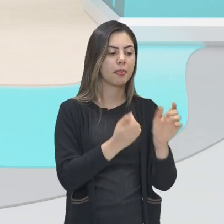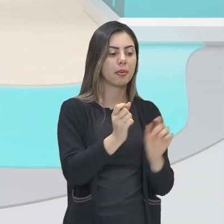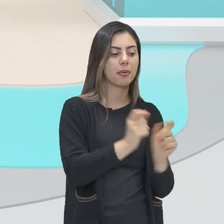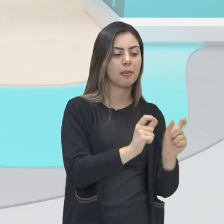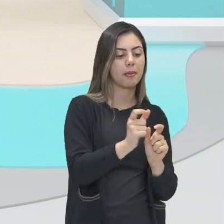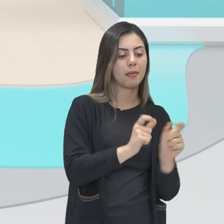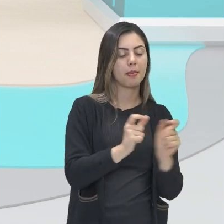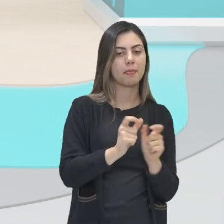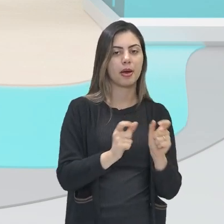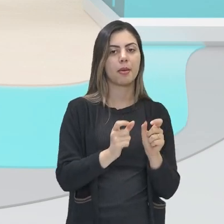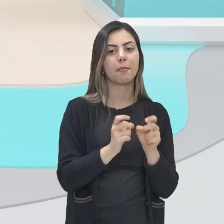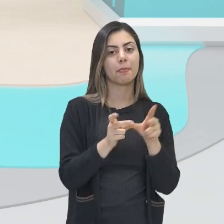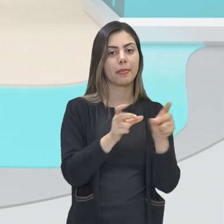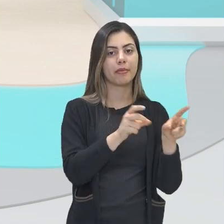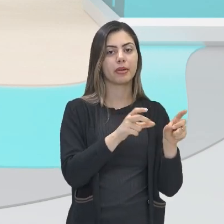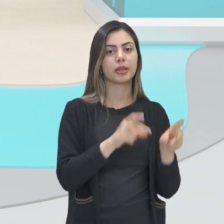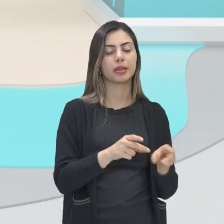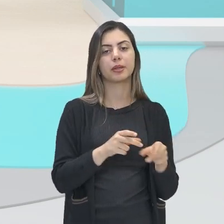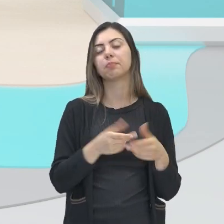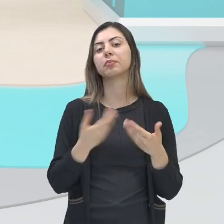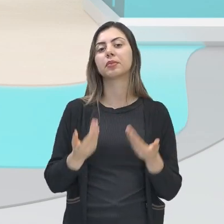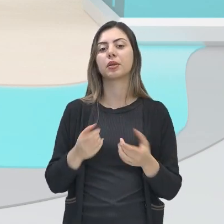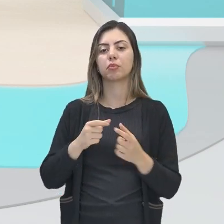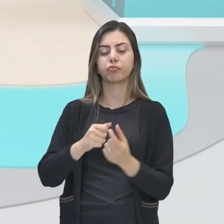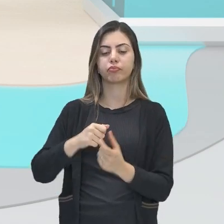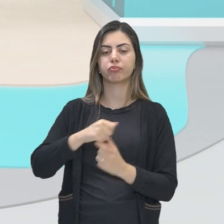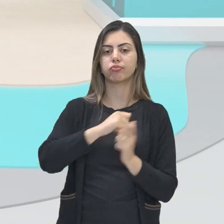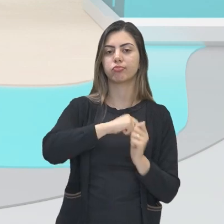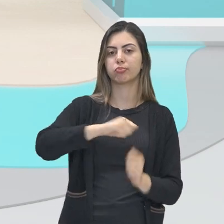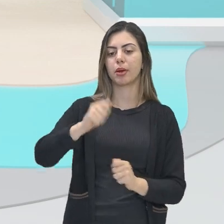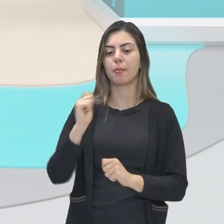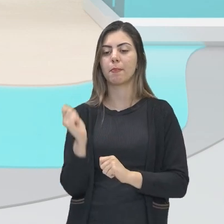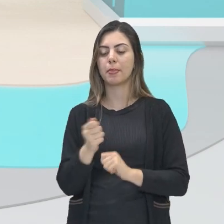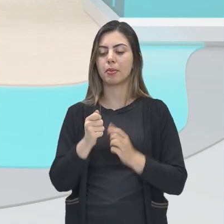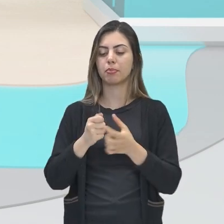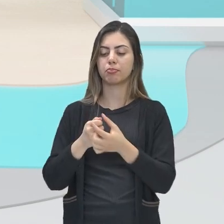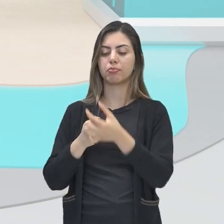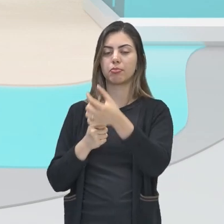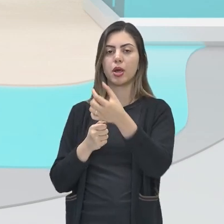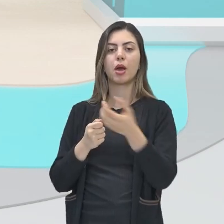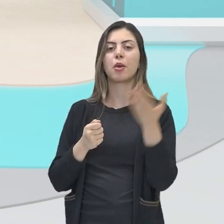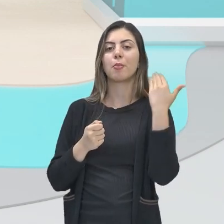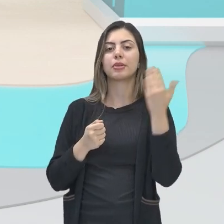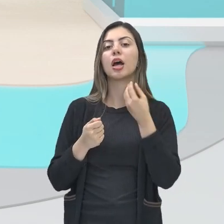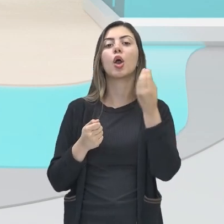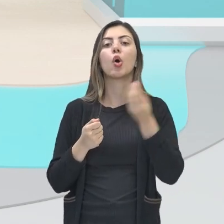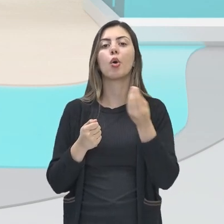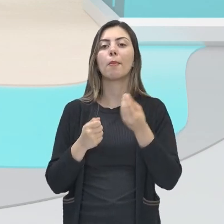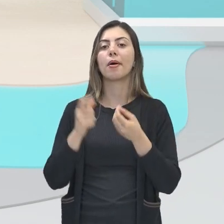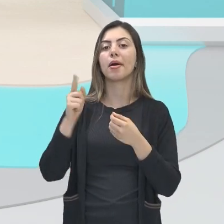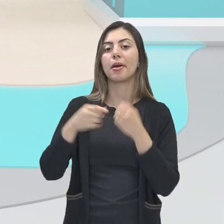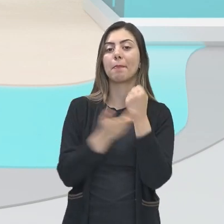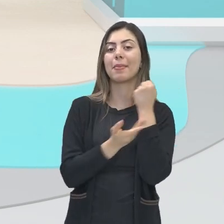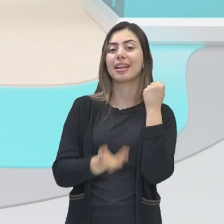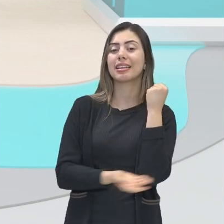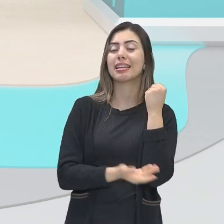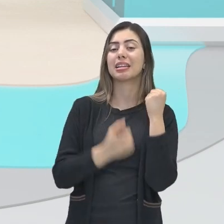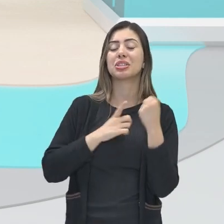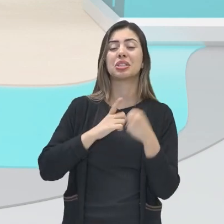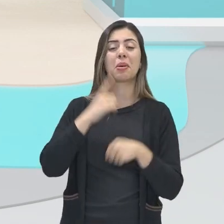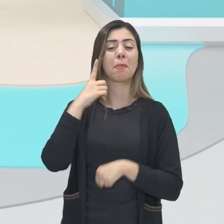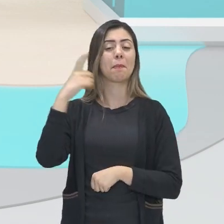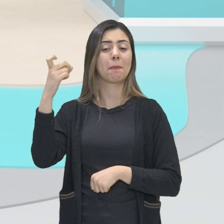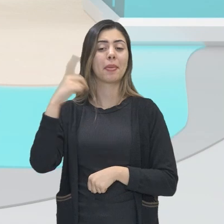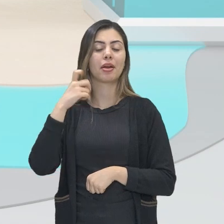comercialmente. As raquetes antigas eram muitas vezes feitas de madeira, que gerava muito barulho, criando o